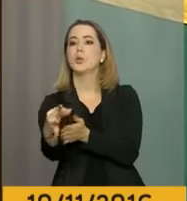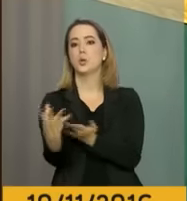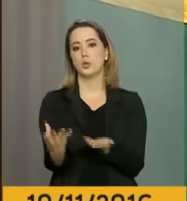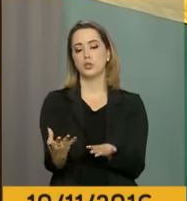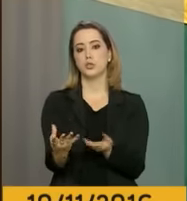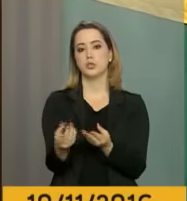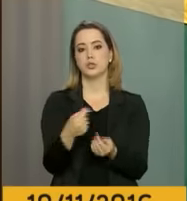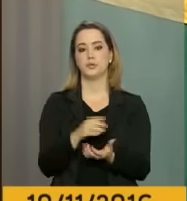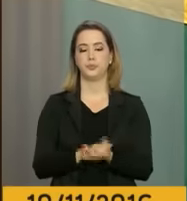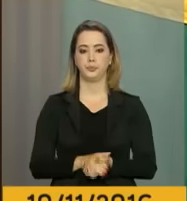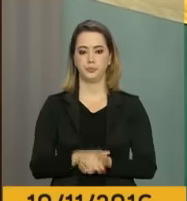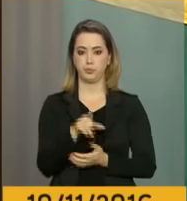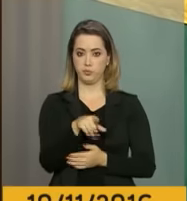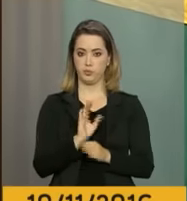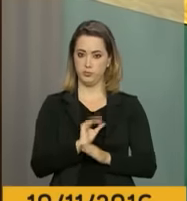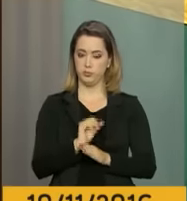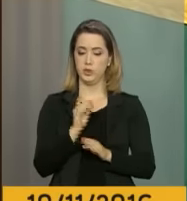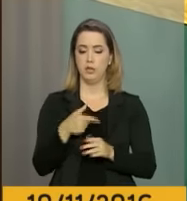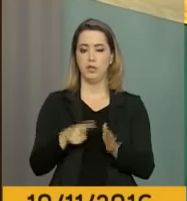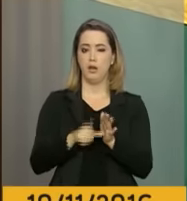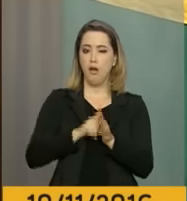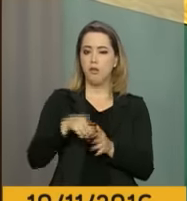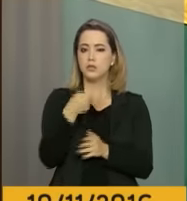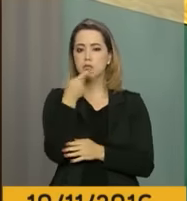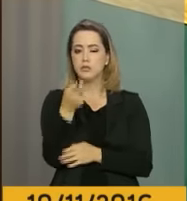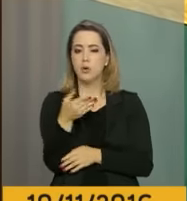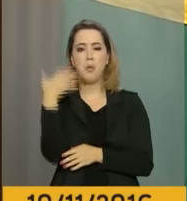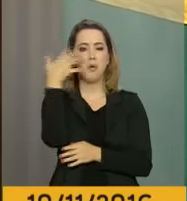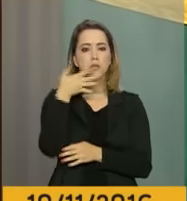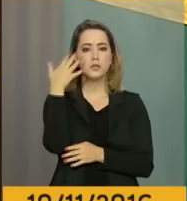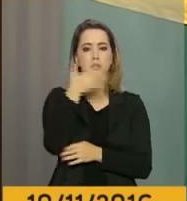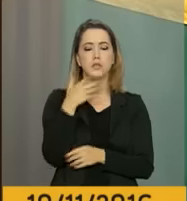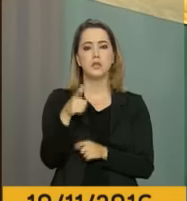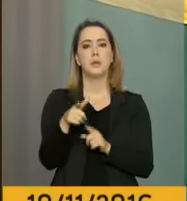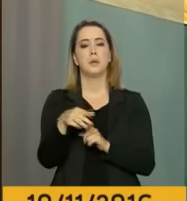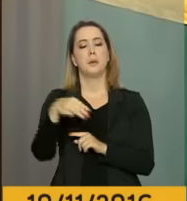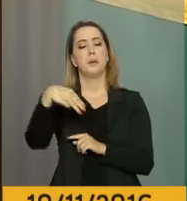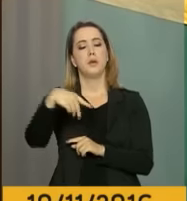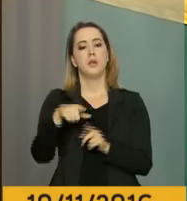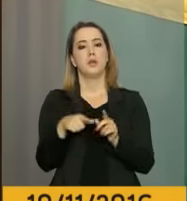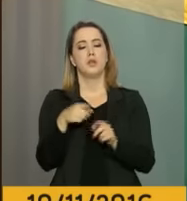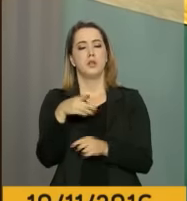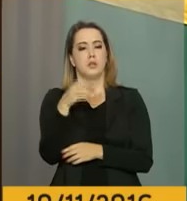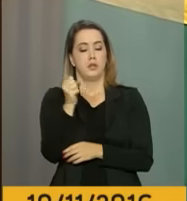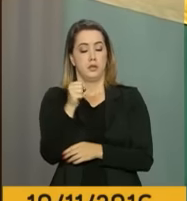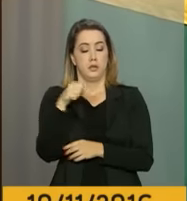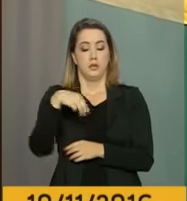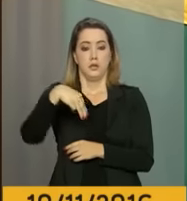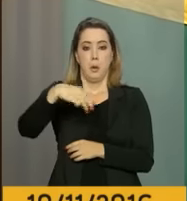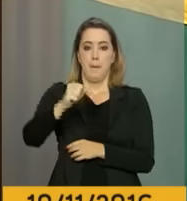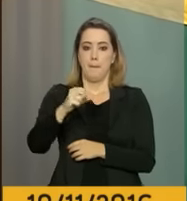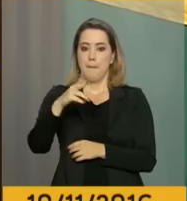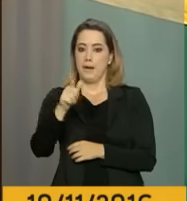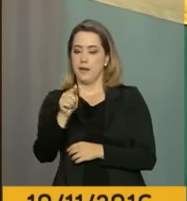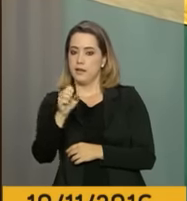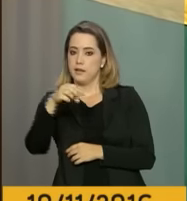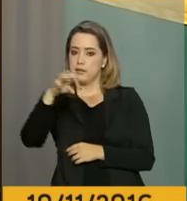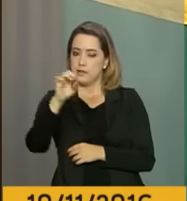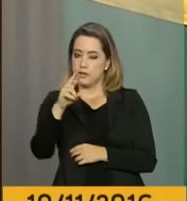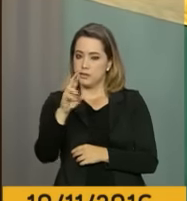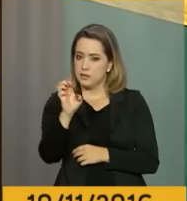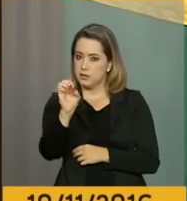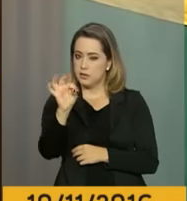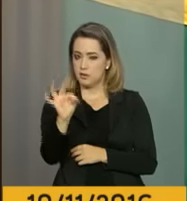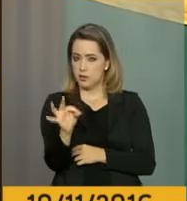Helena, eu ouvia um discurso da ex-ministra Margaret Thatcher, que do parlamento inglês, ela diz uma